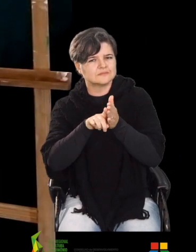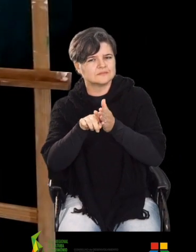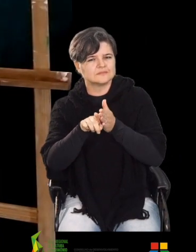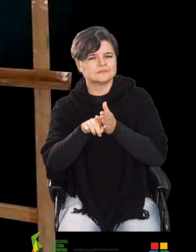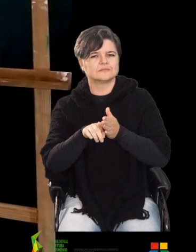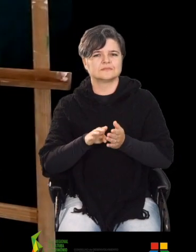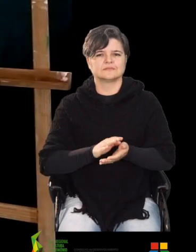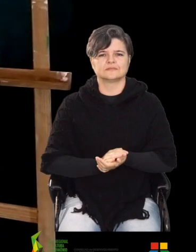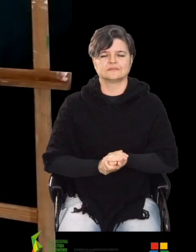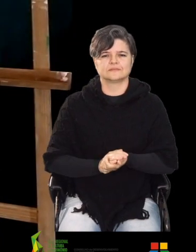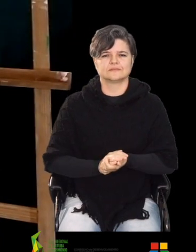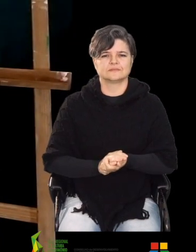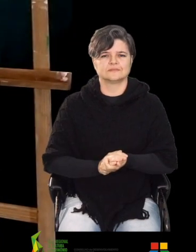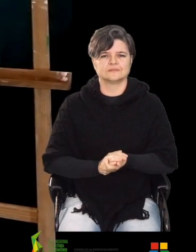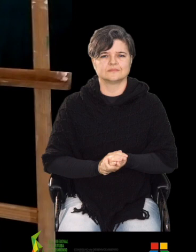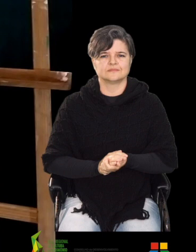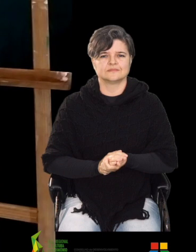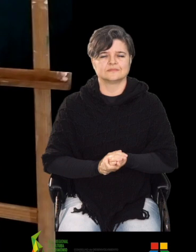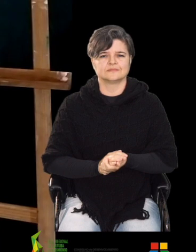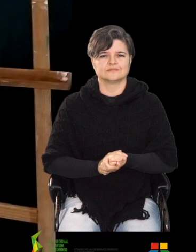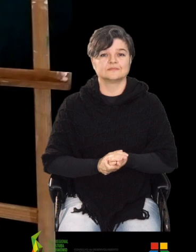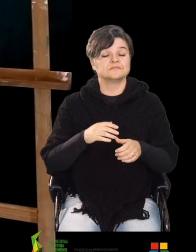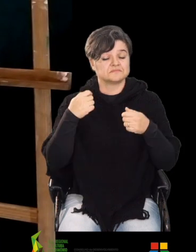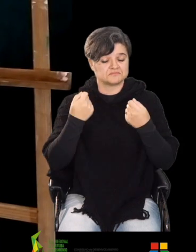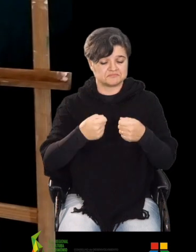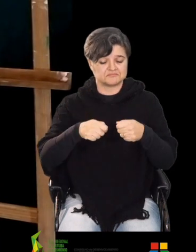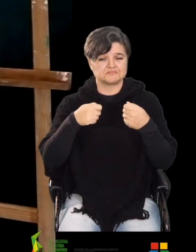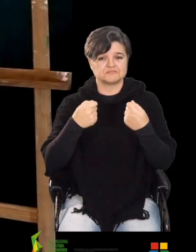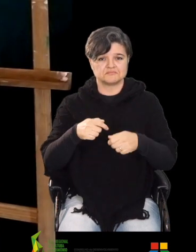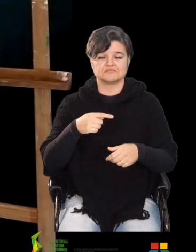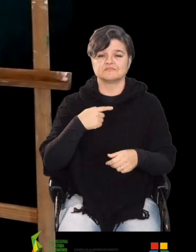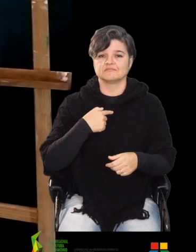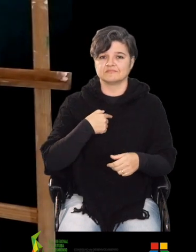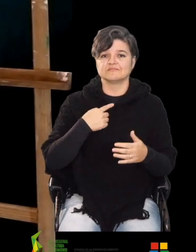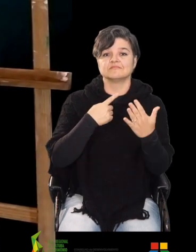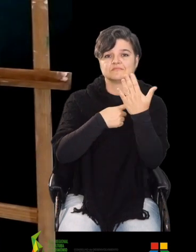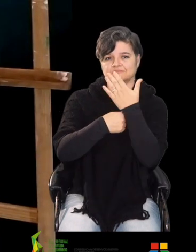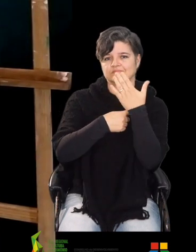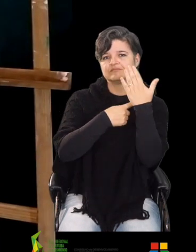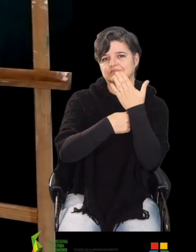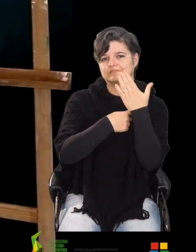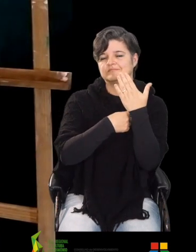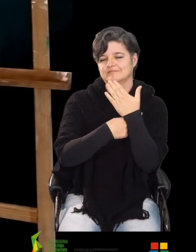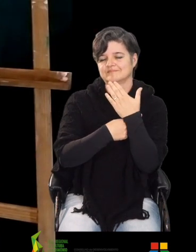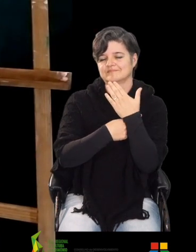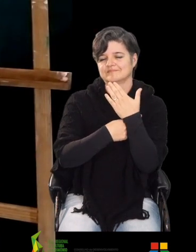bom então eu vou precisar muito mas muito da sua ajuda